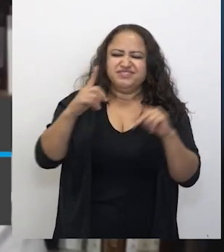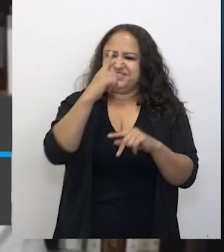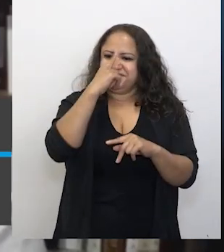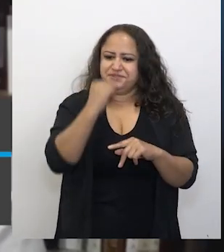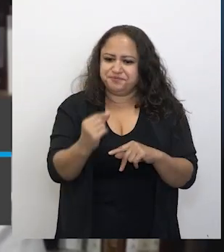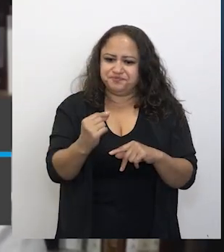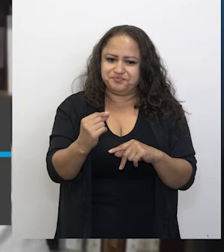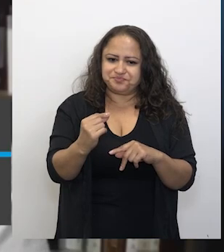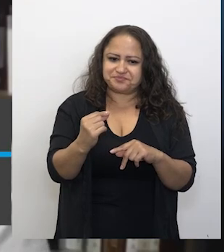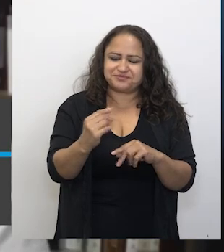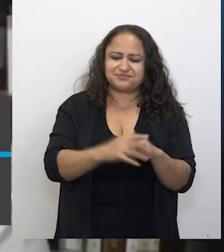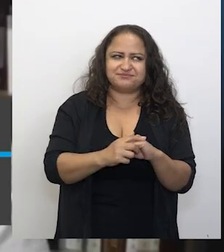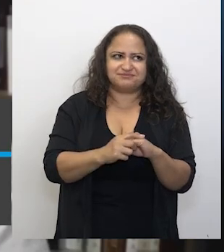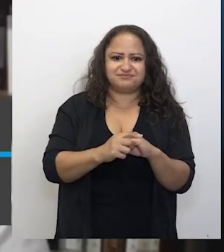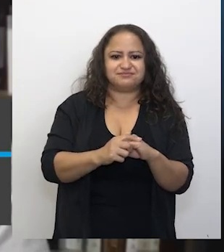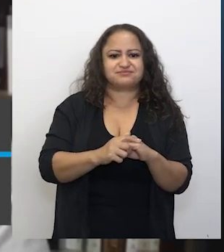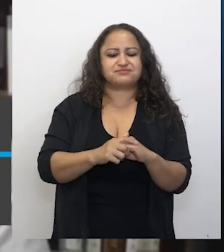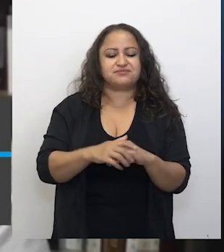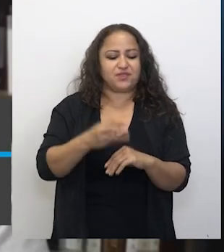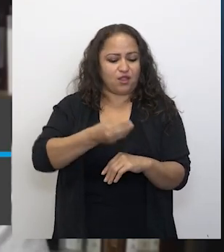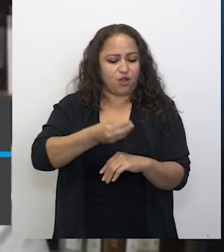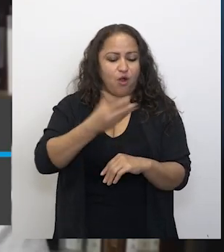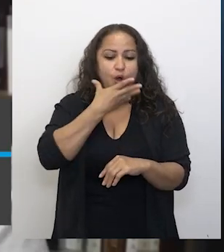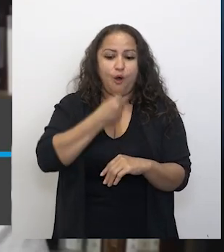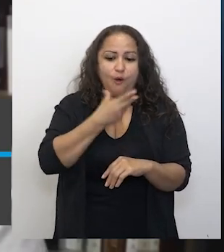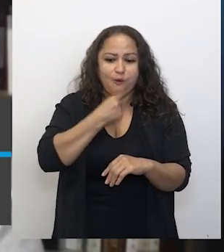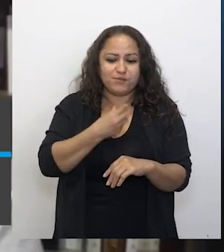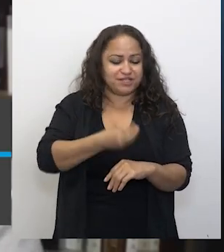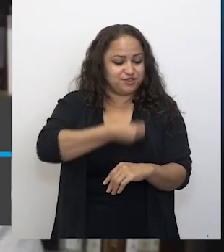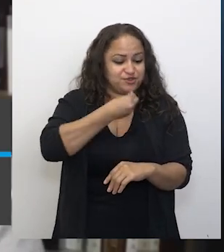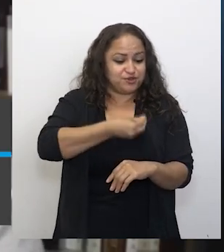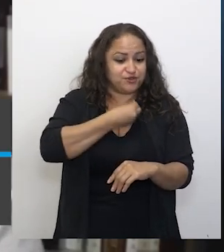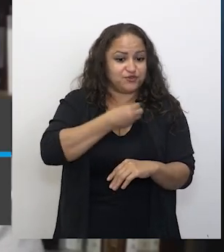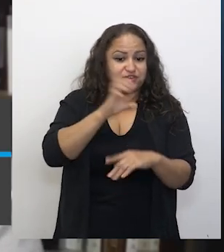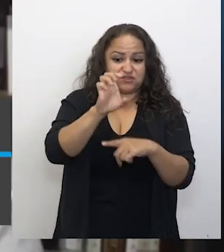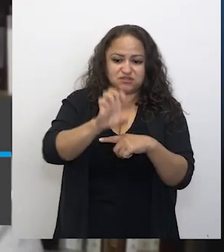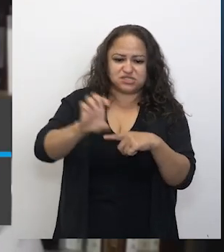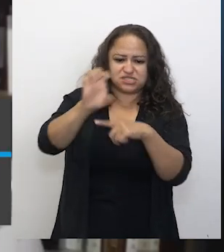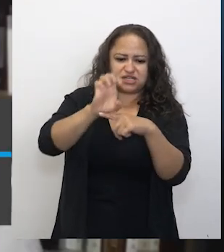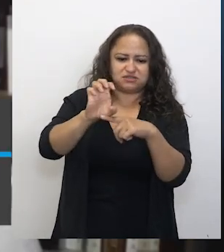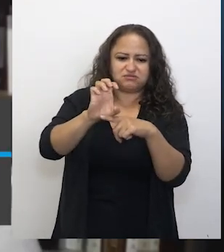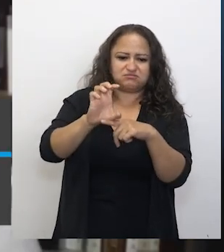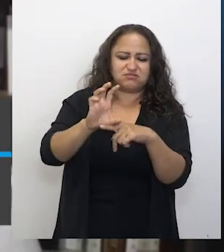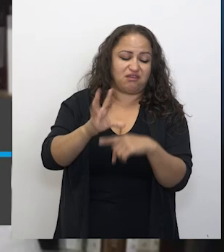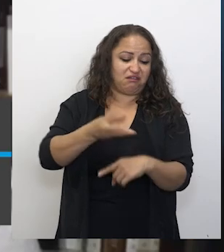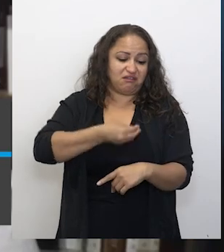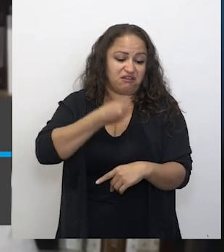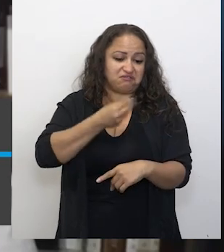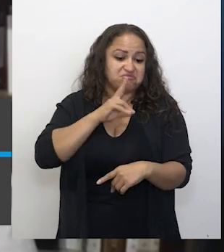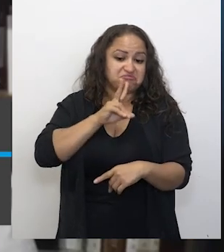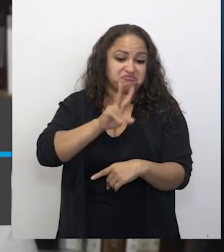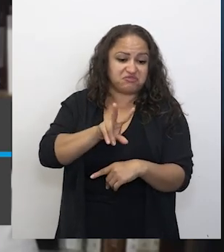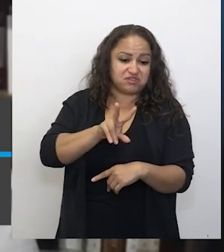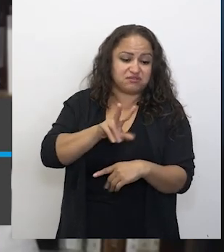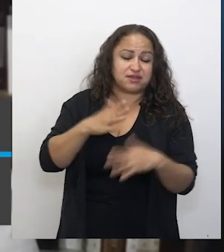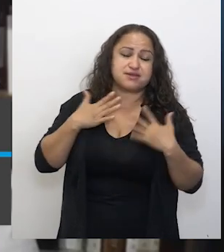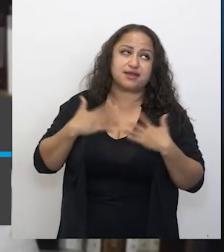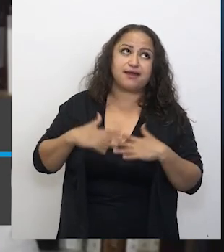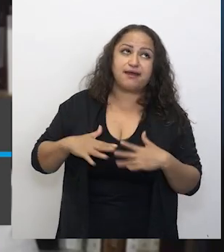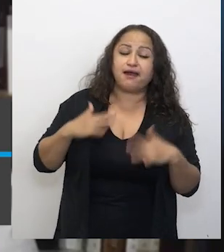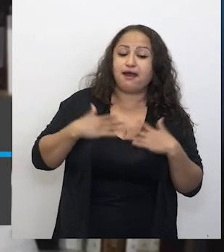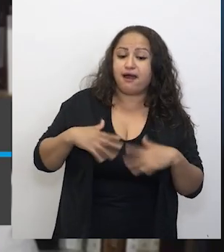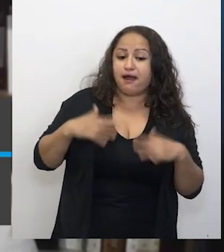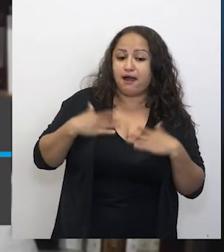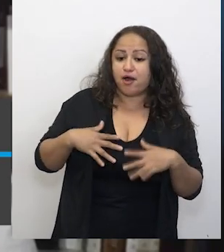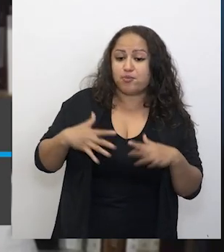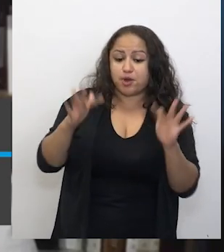o homem não vive no estado primitivo, ele é visto como bom selvagem, tranquilo, pacífico, né?